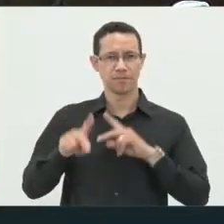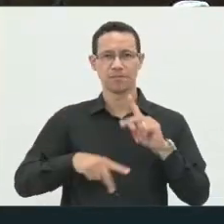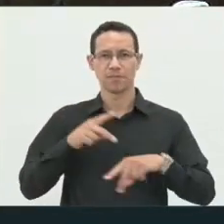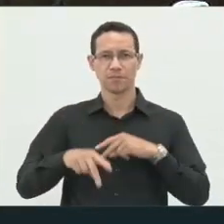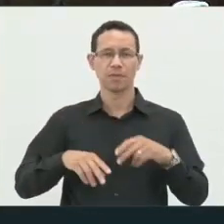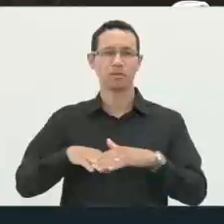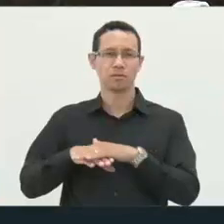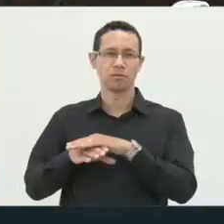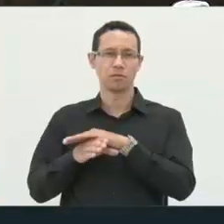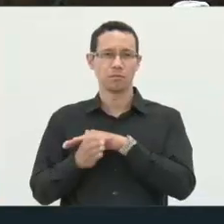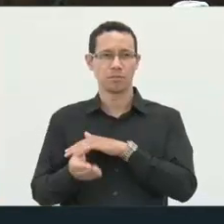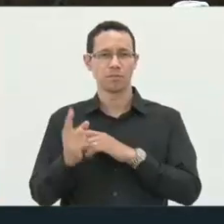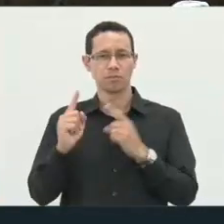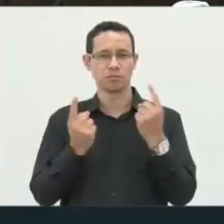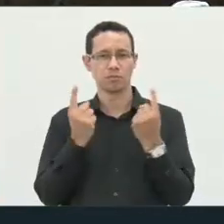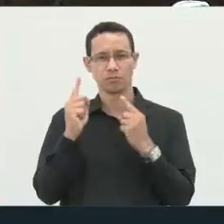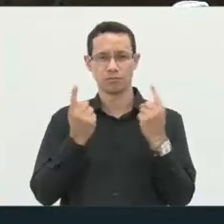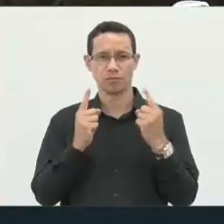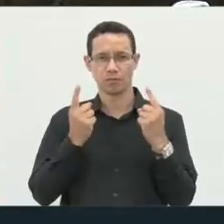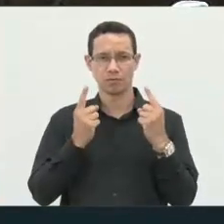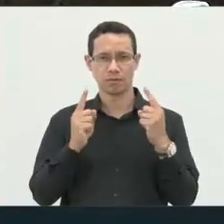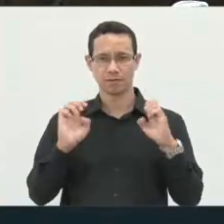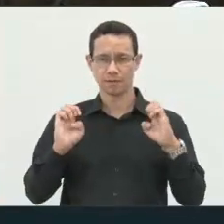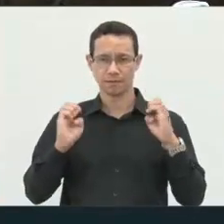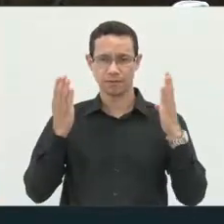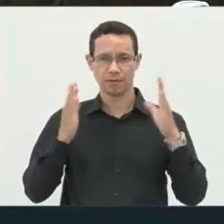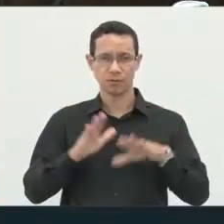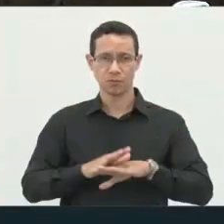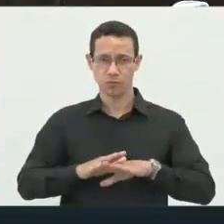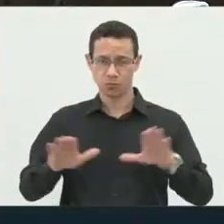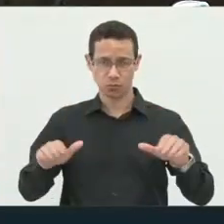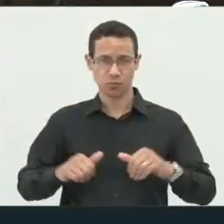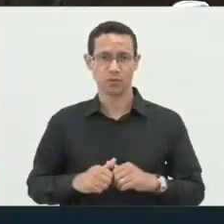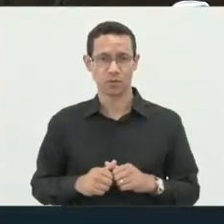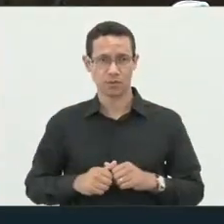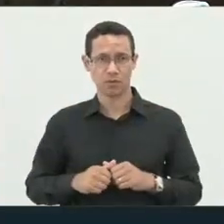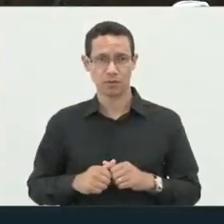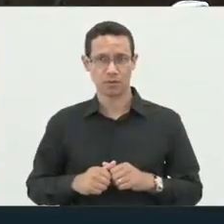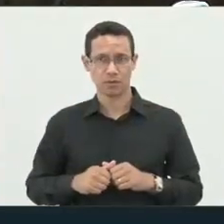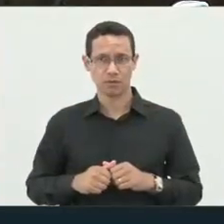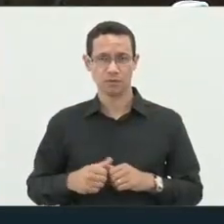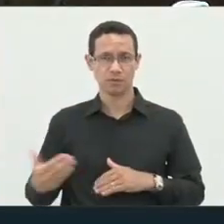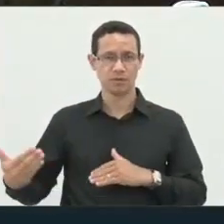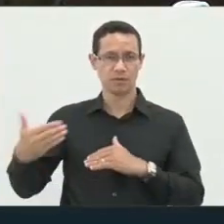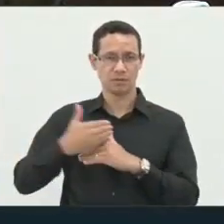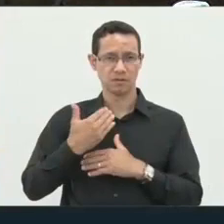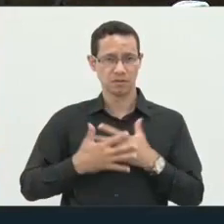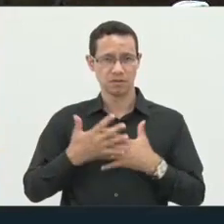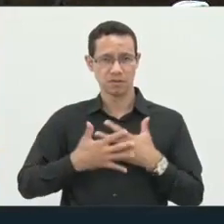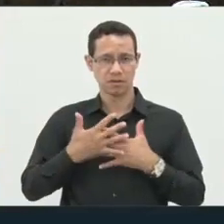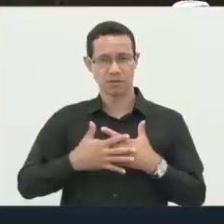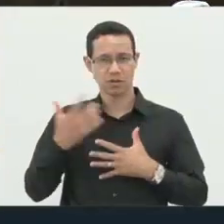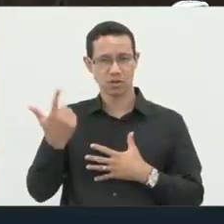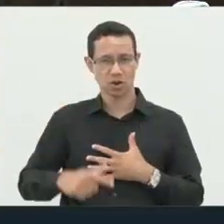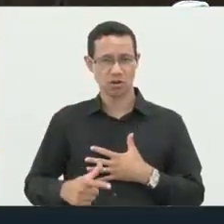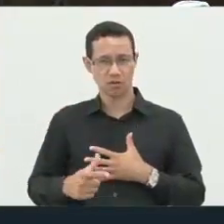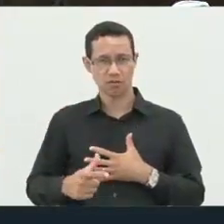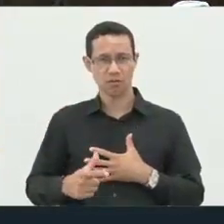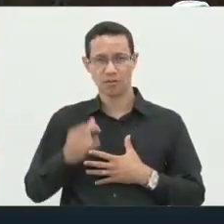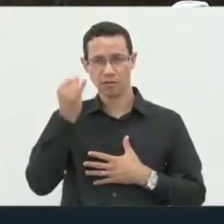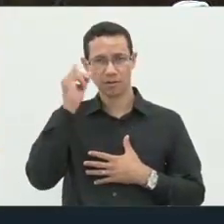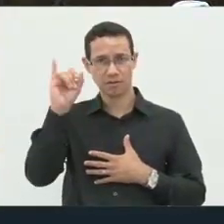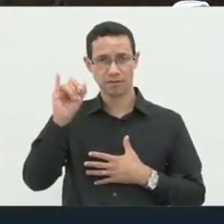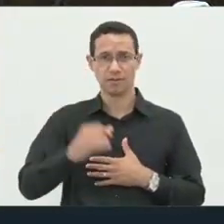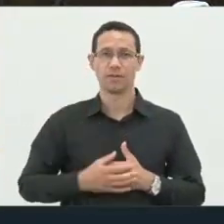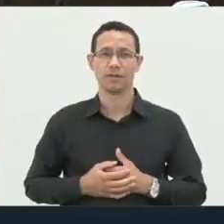acostumado com carnaval e festa para vocês não incomodarem novamente o vereador defendeu